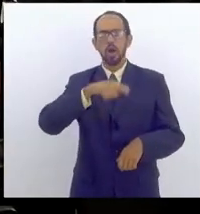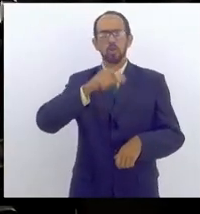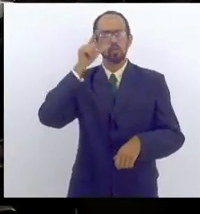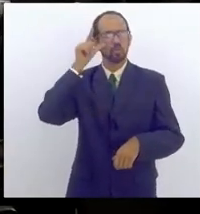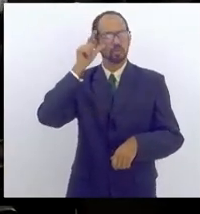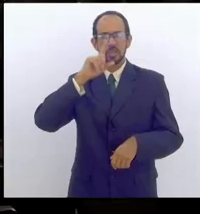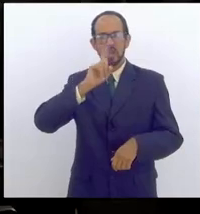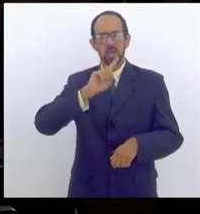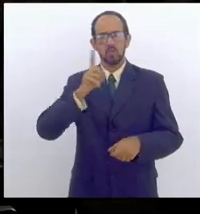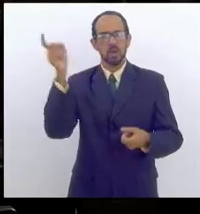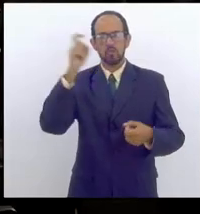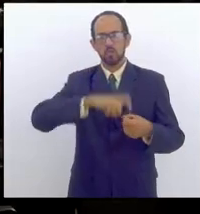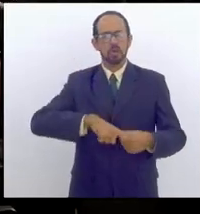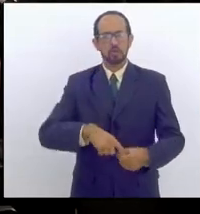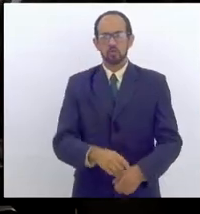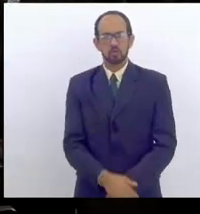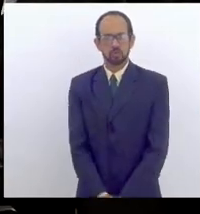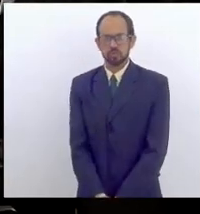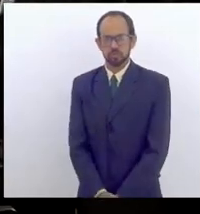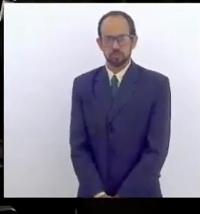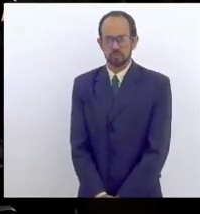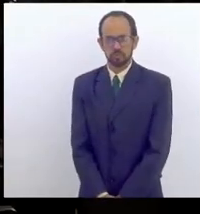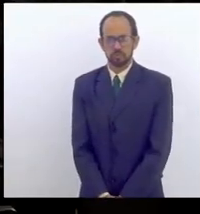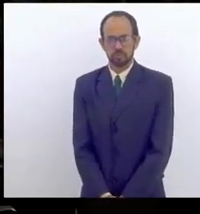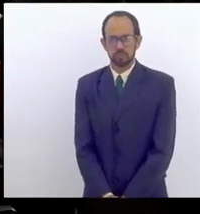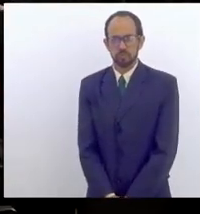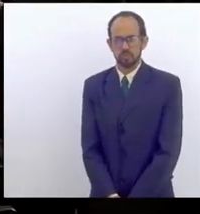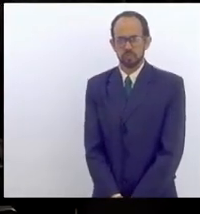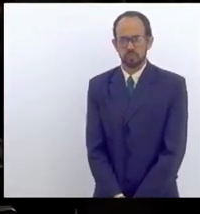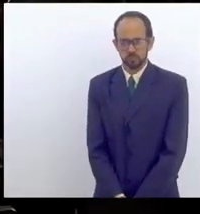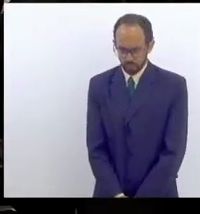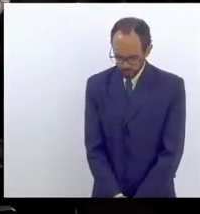voltando. Só a Lucinha.